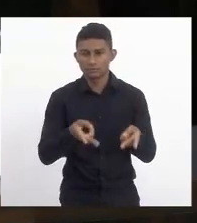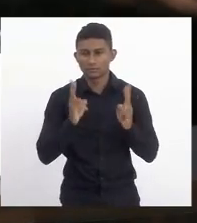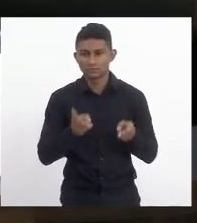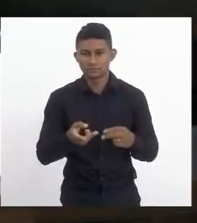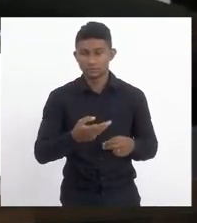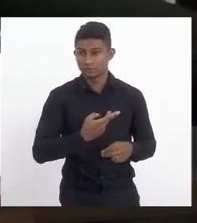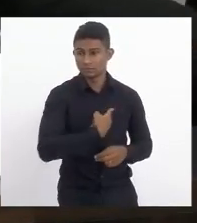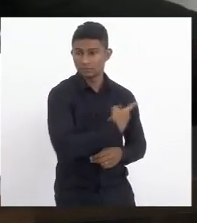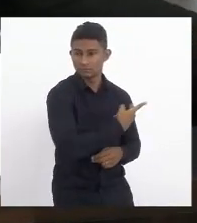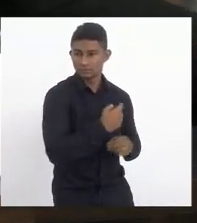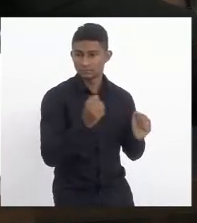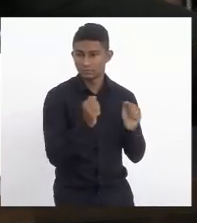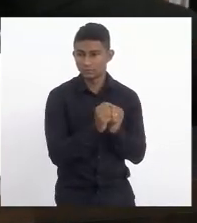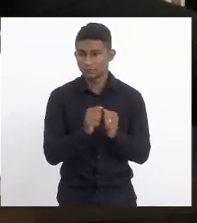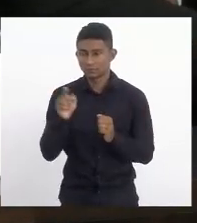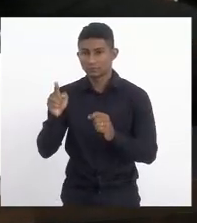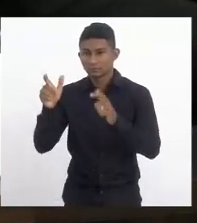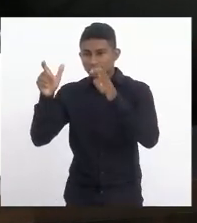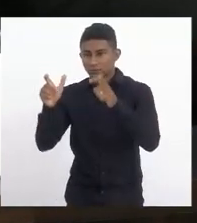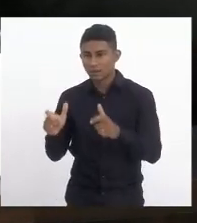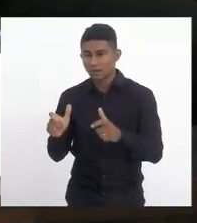Roma, quando recebeu